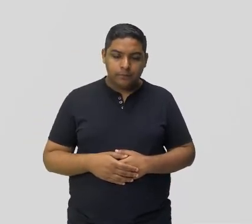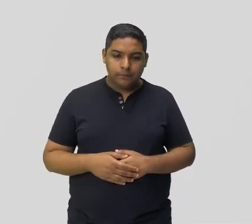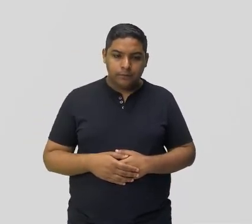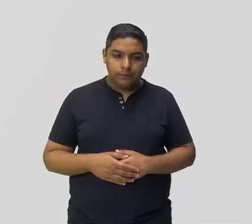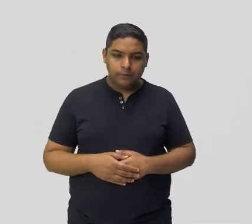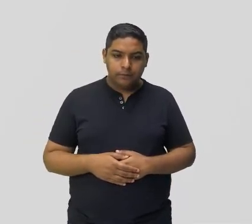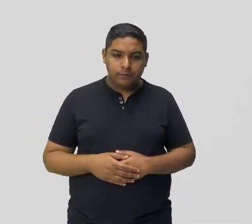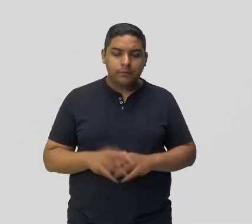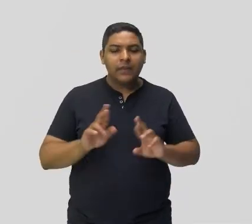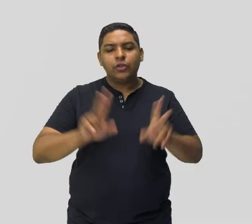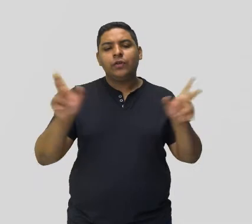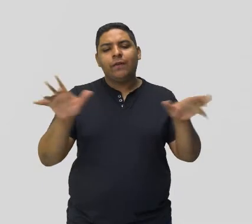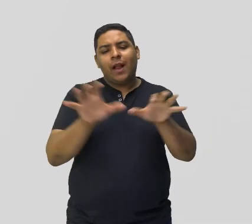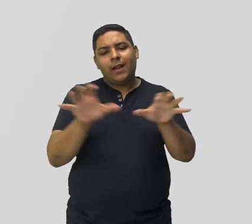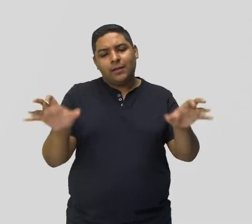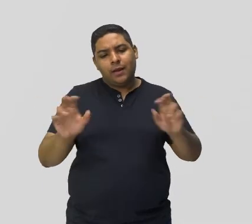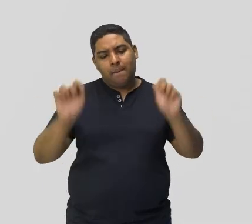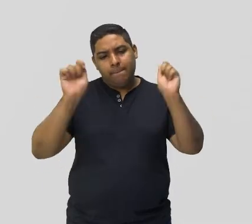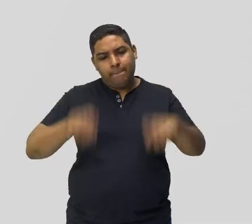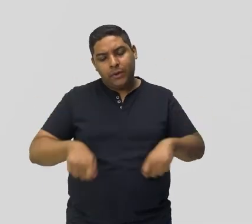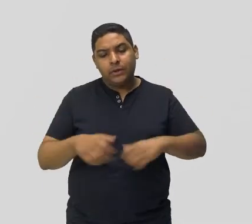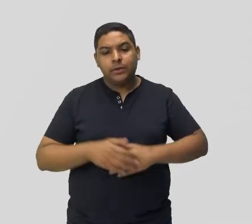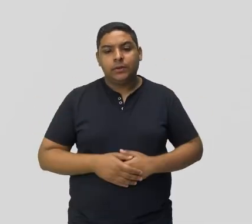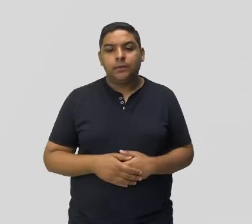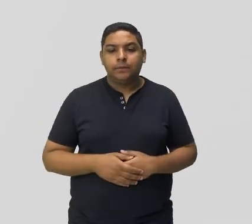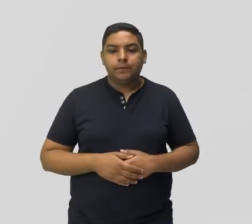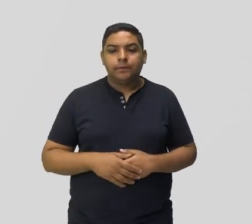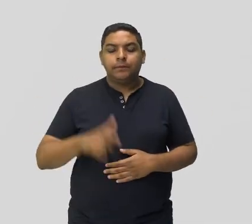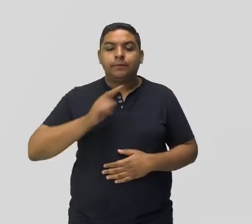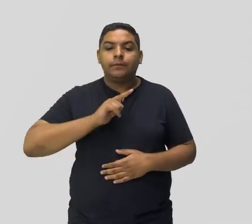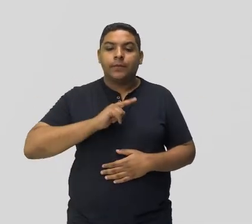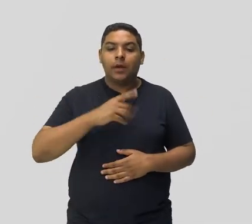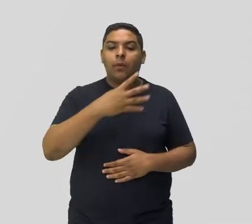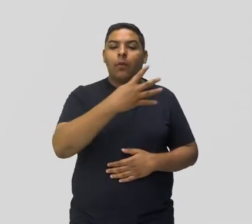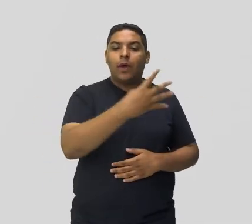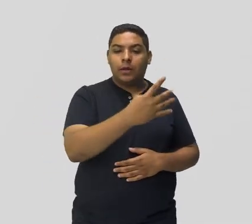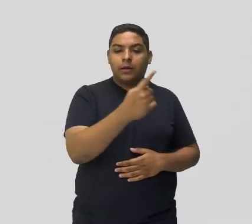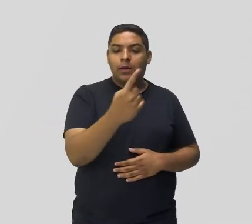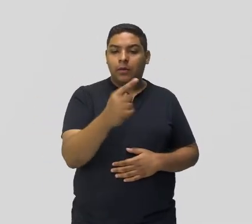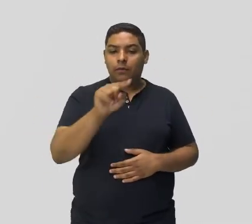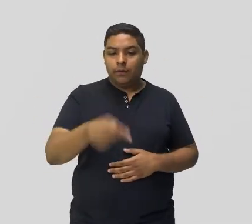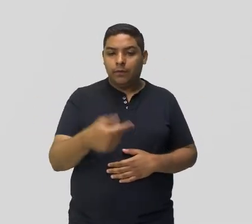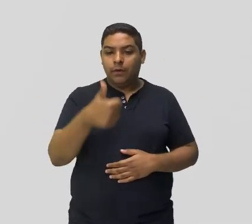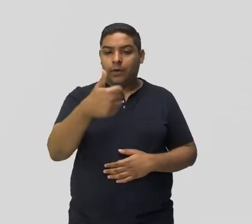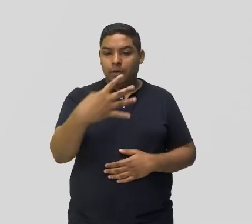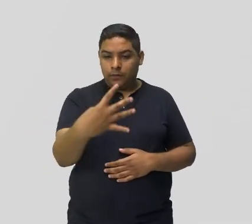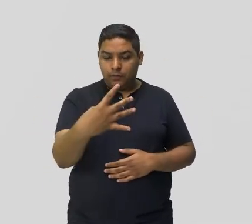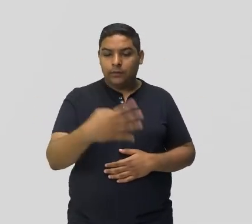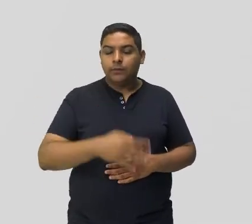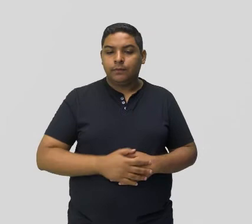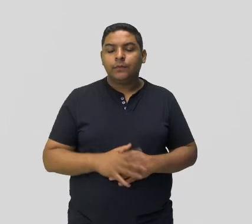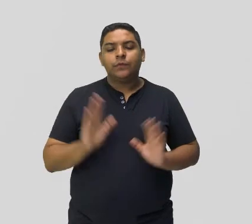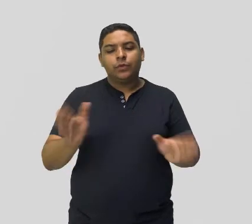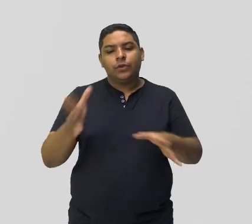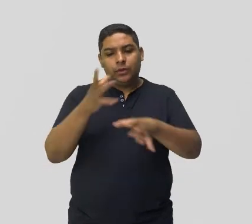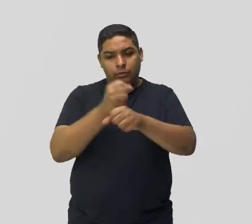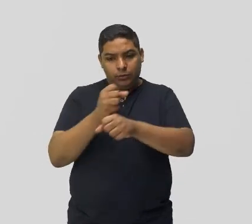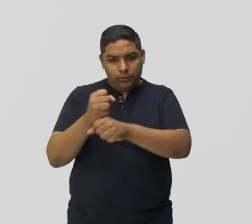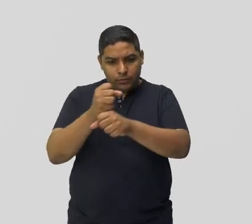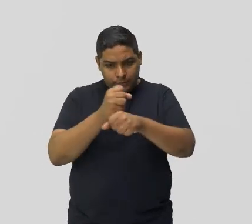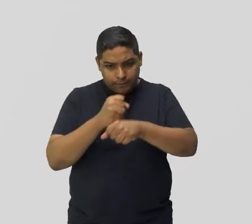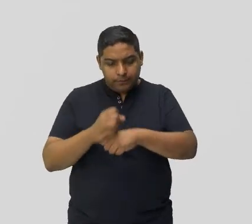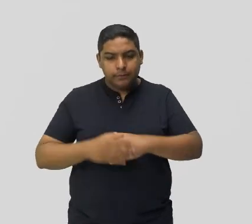carga sobre a capacitância. Pegamos a carga, 41,14, a gente acabou de calcular, sobre o capacitor